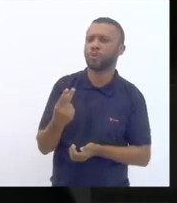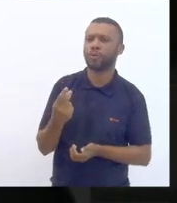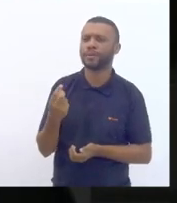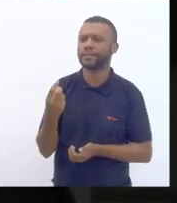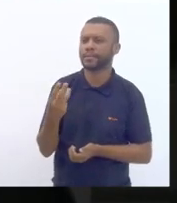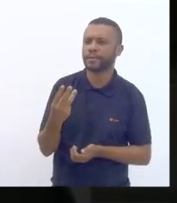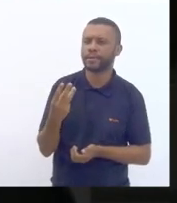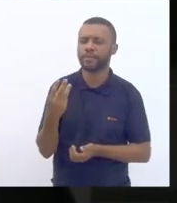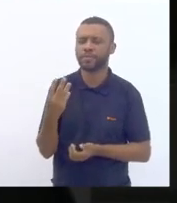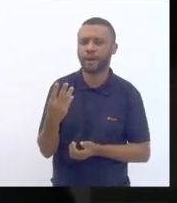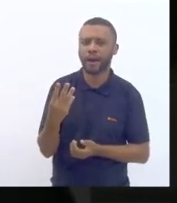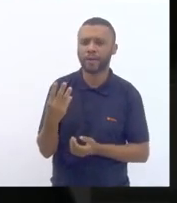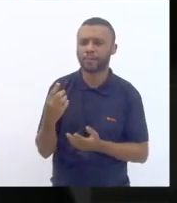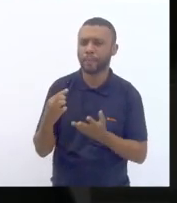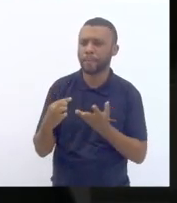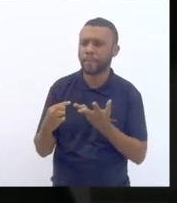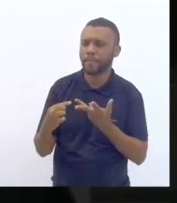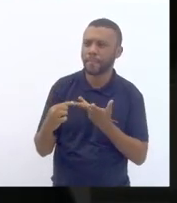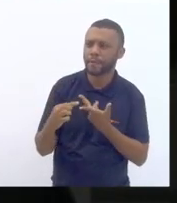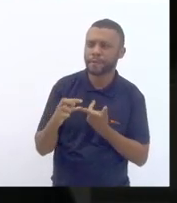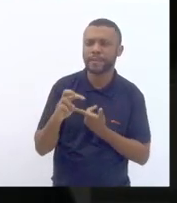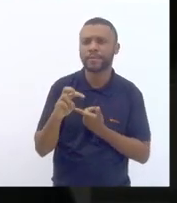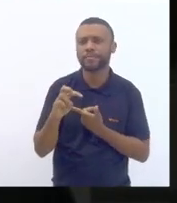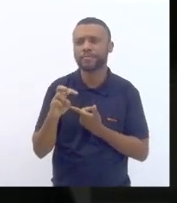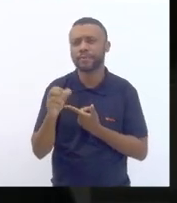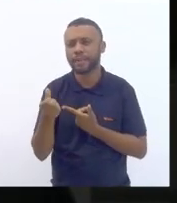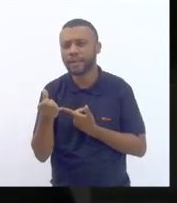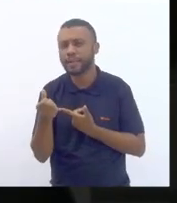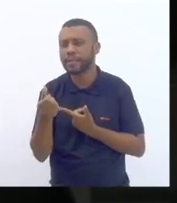em 4 simples 67